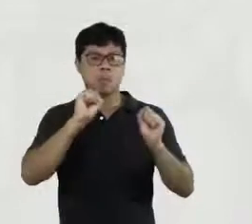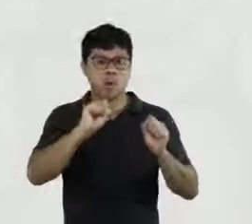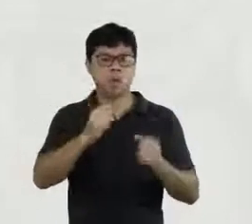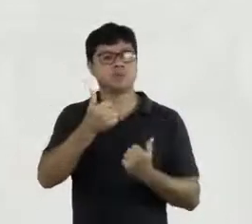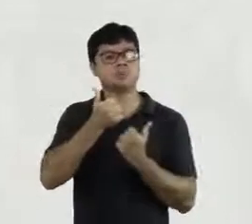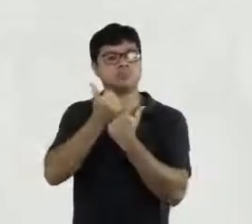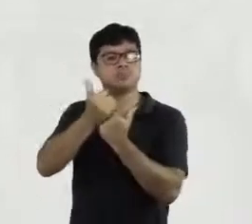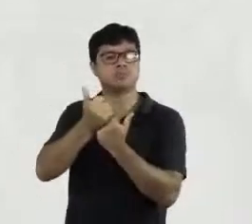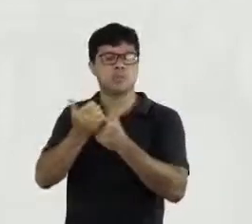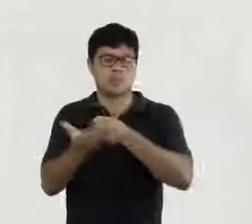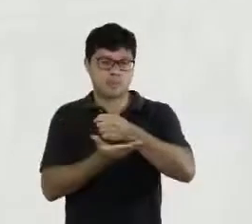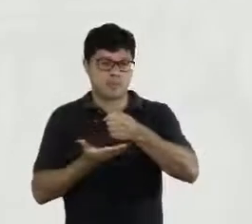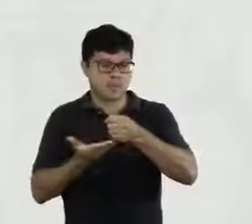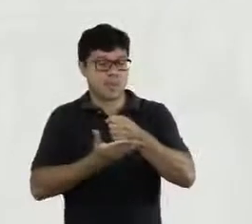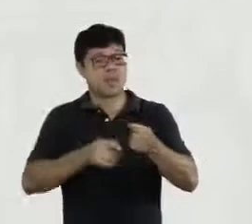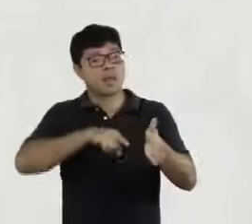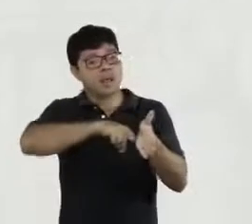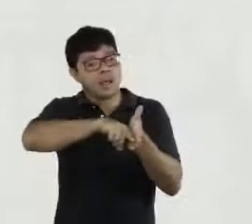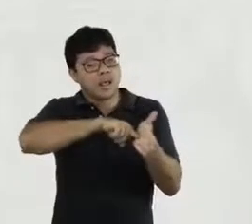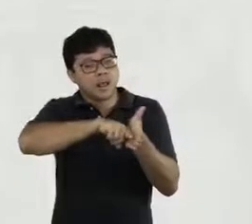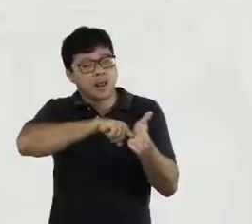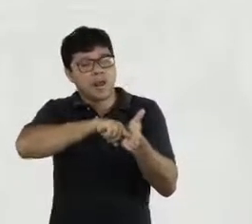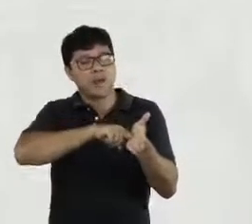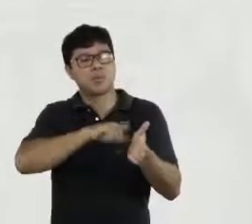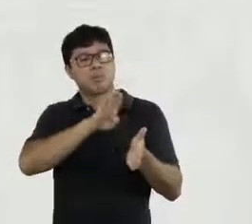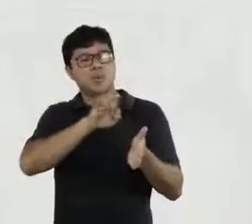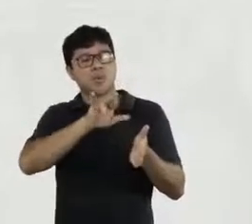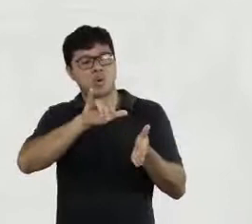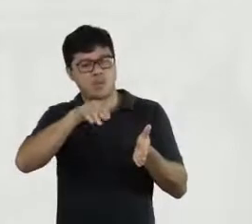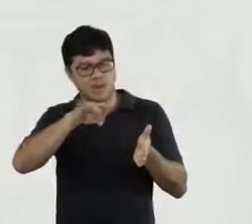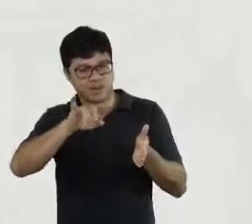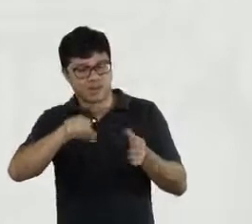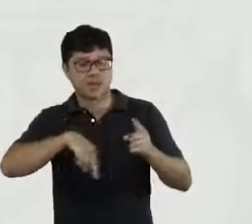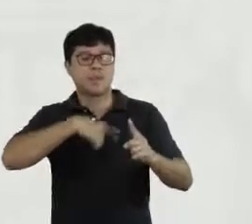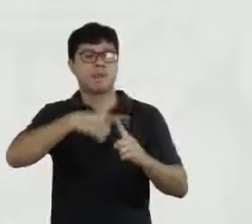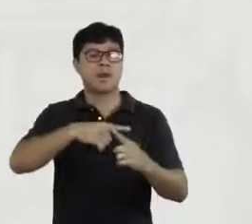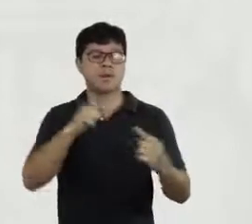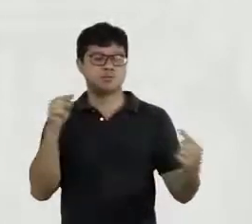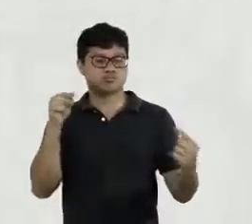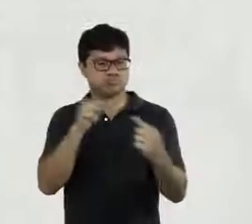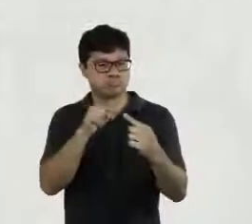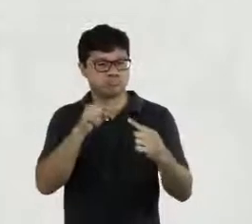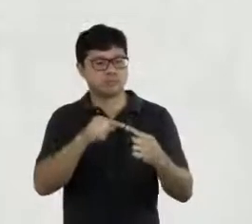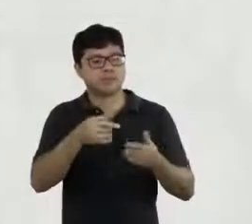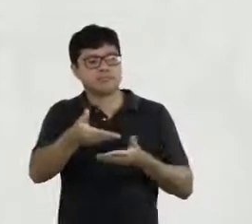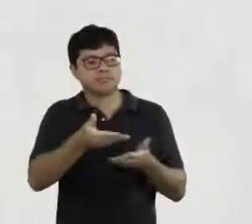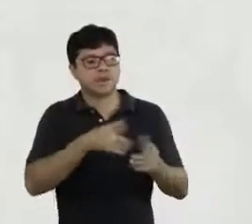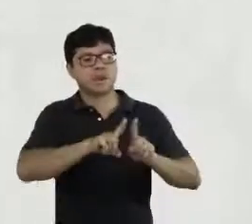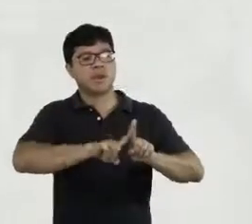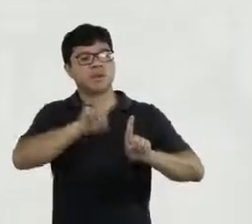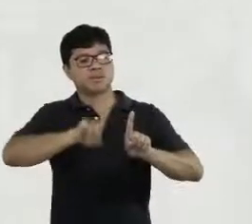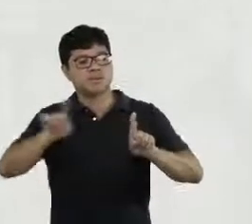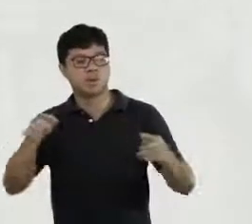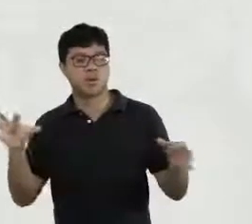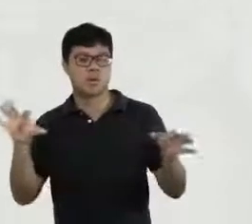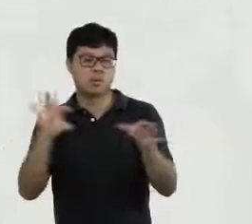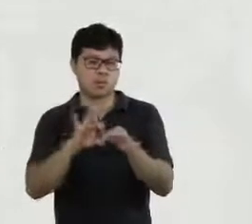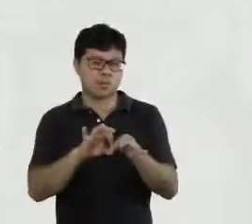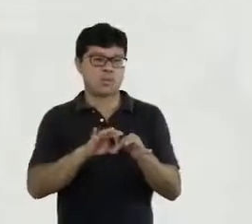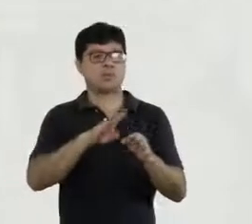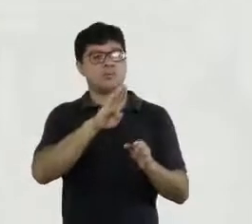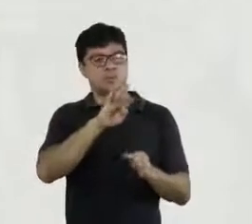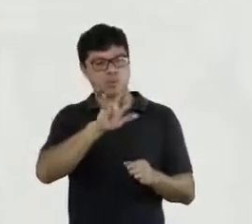ser apoiadas, inclusive, por análises bibliométricas, resultantes da aplicação estatística à bibliografia.